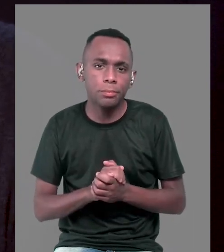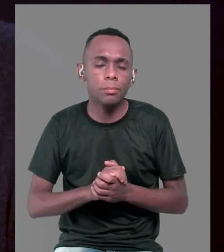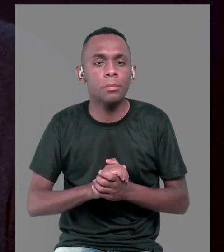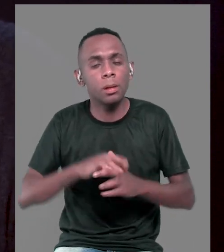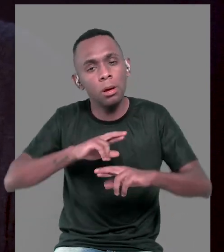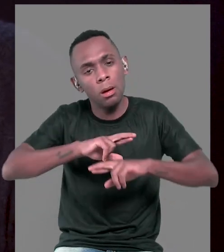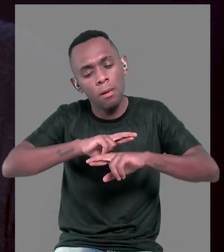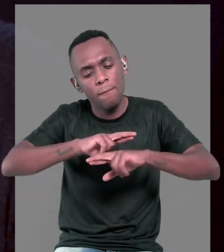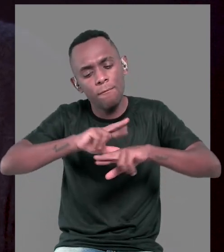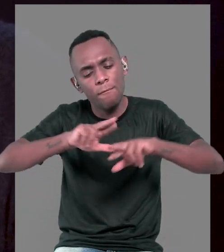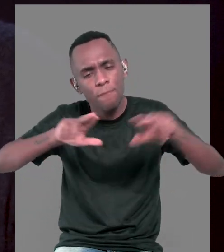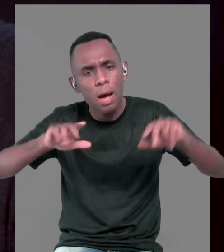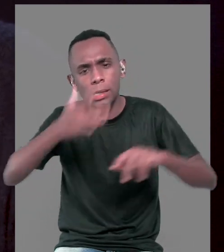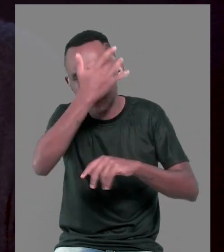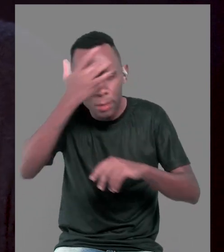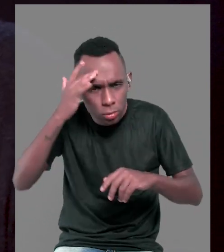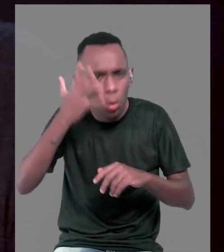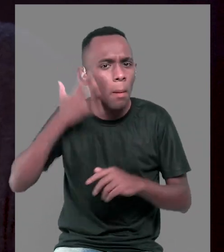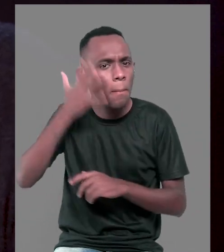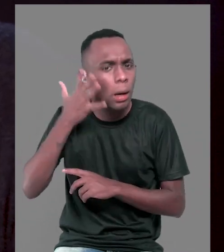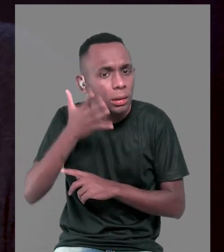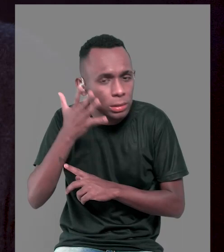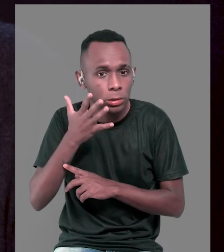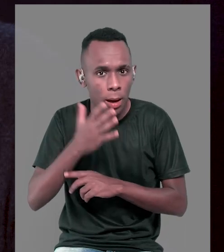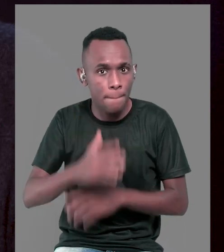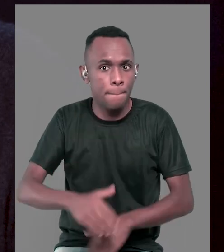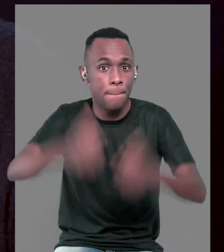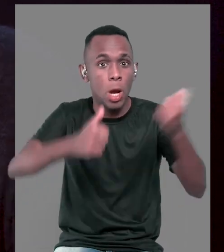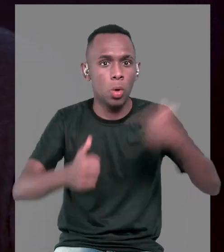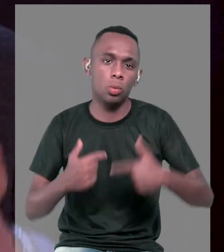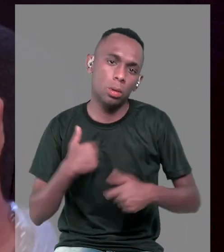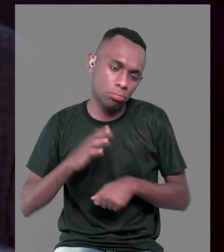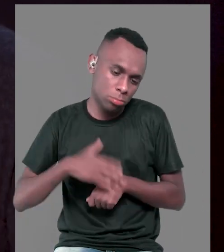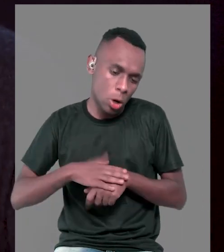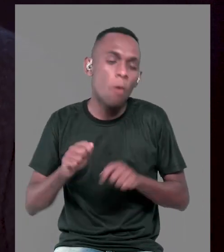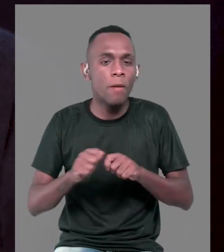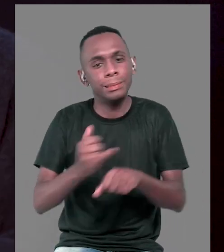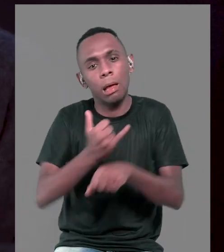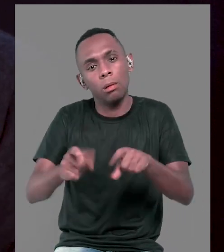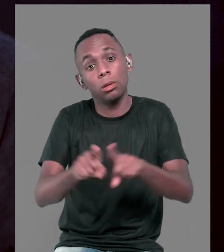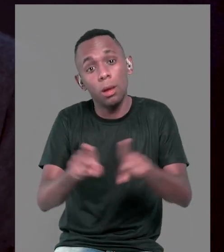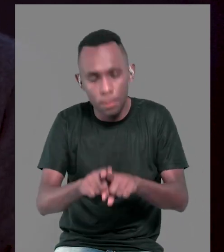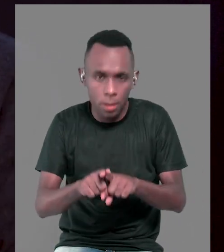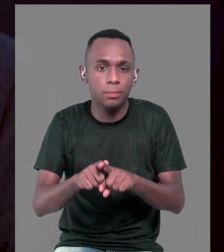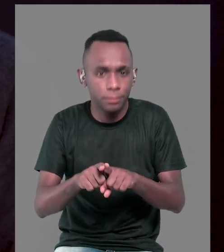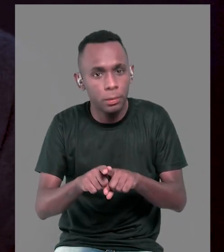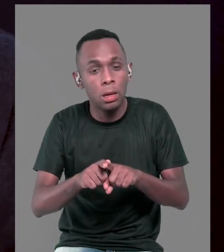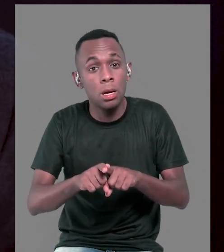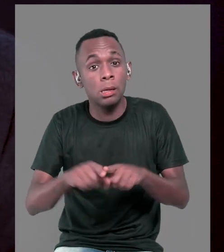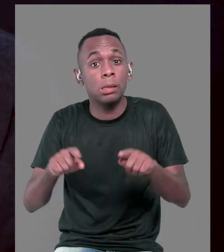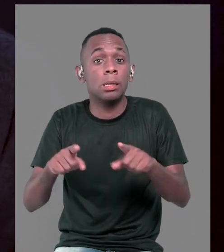dezenas de conferencistas muito melhores do que eu fazem, e a massa de conhecimento que